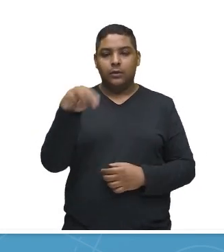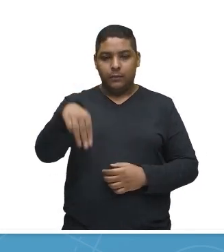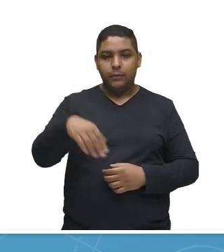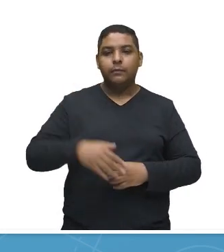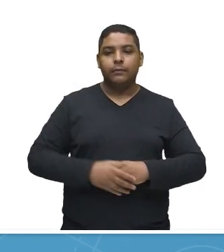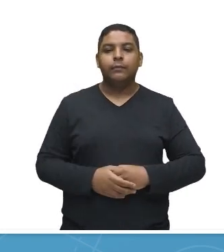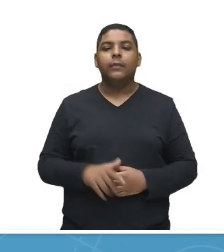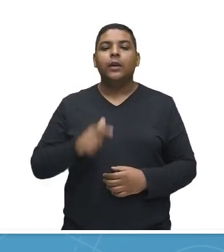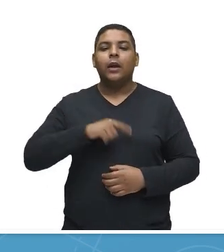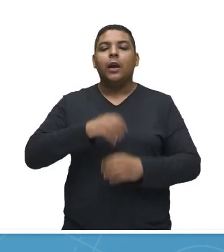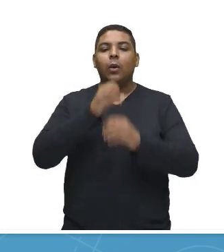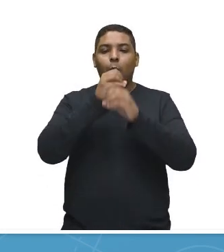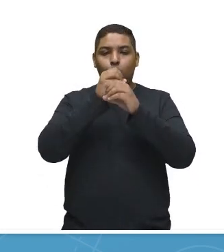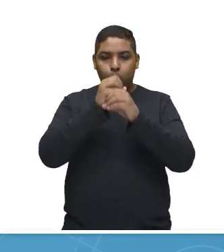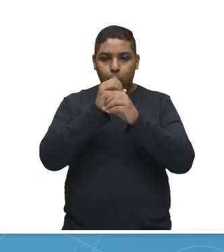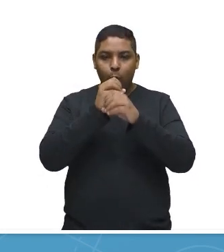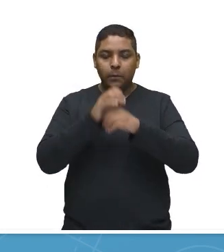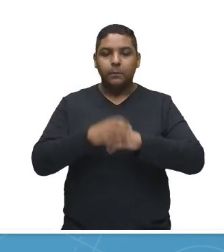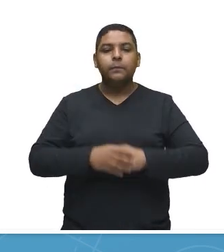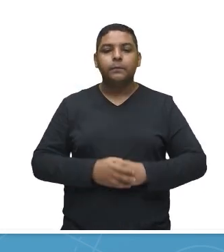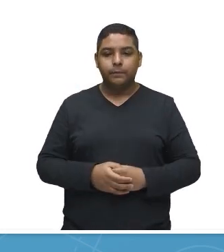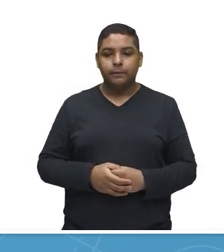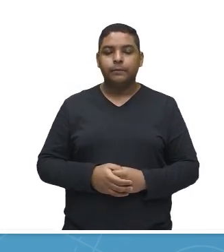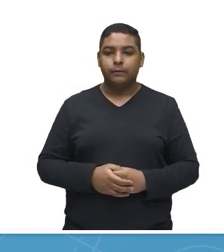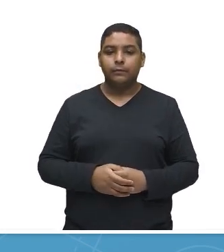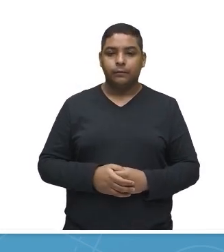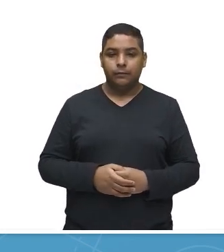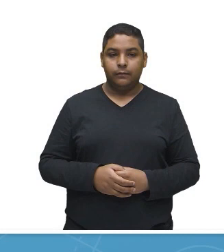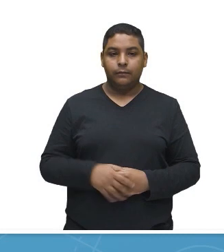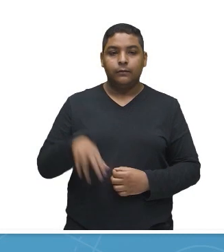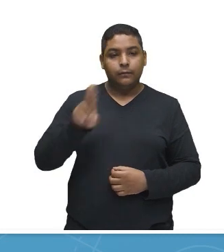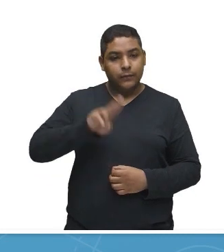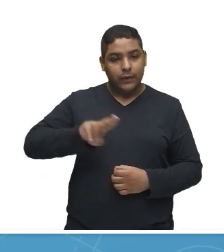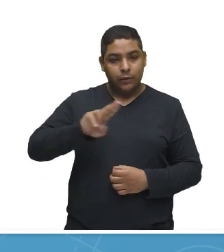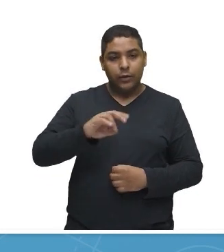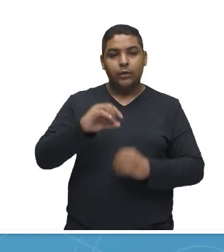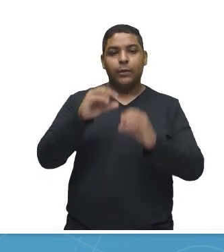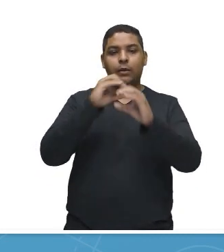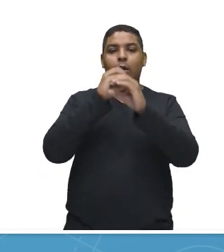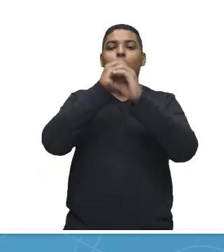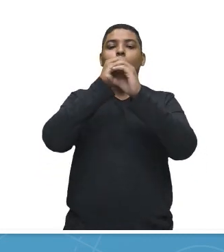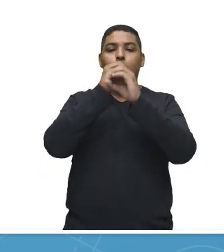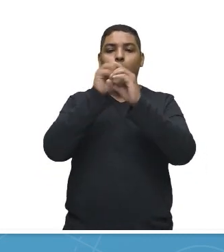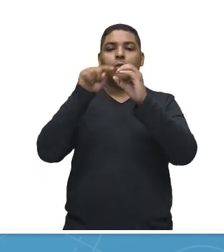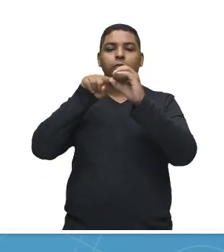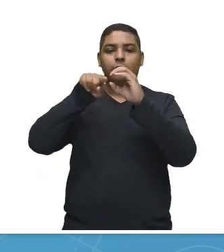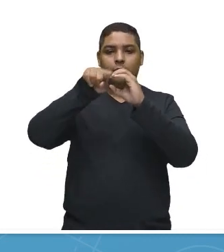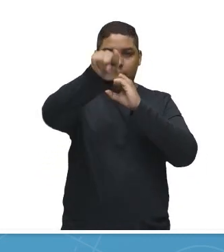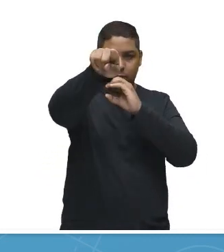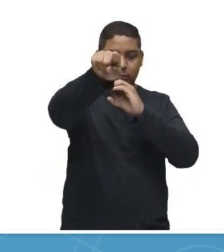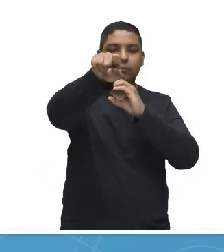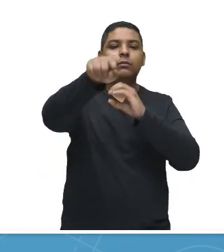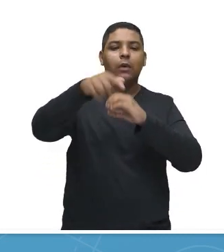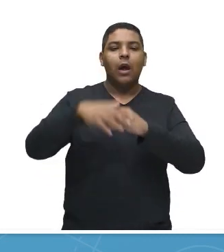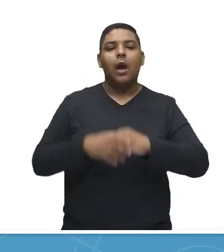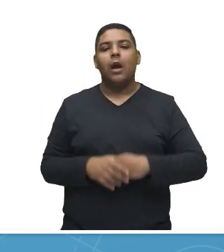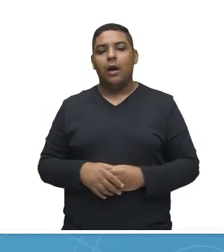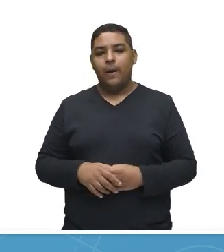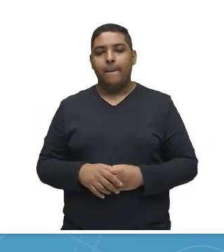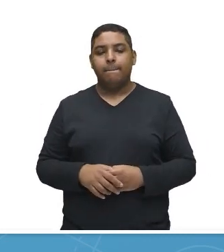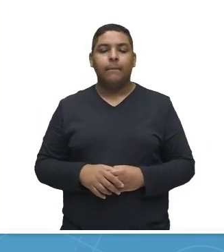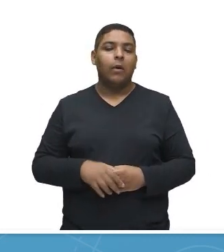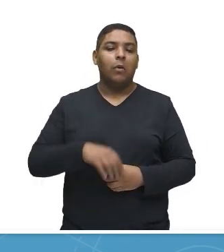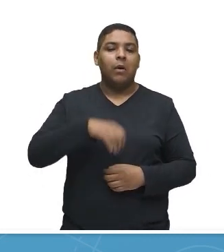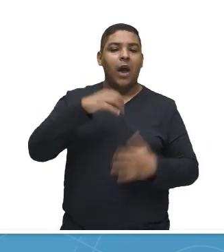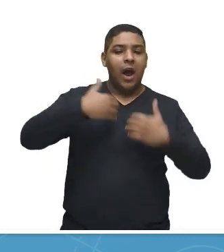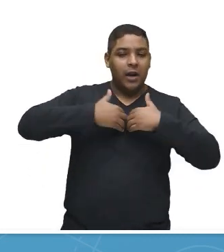arma de sopro, tá? Eles utilizam aí o sopro para atingir o seu adversário ou o animal que